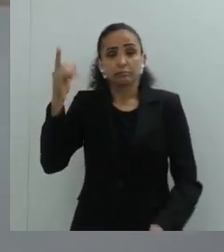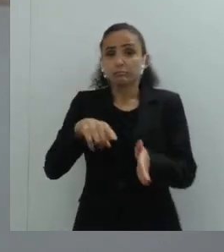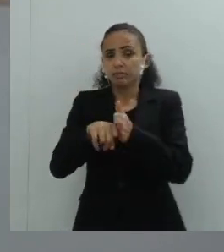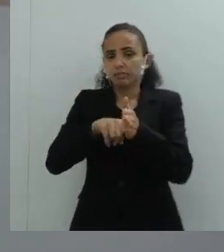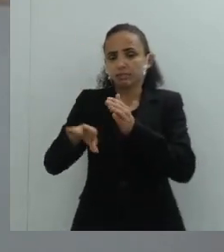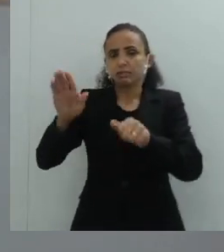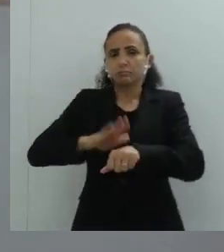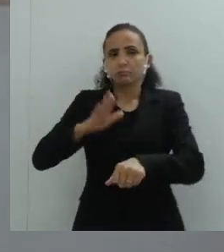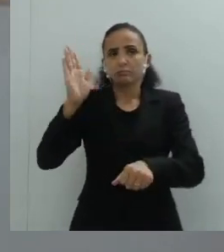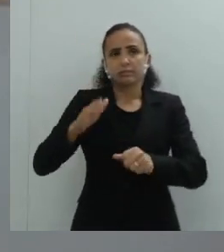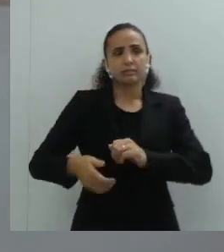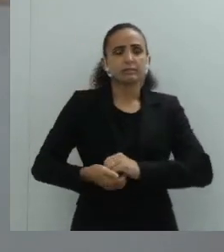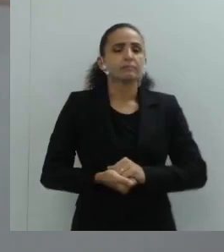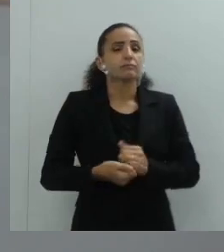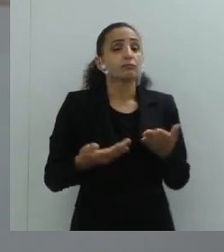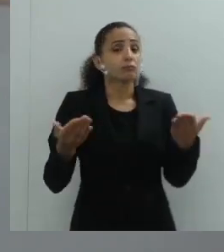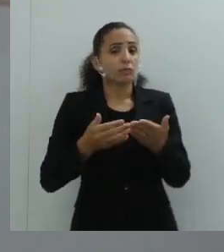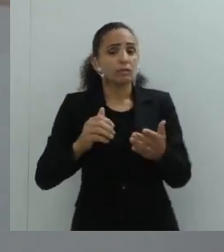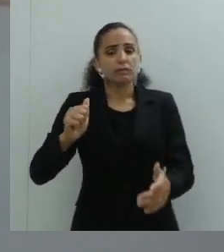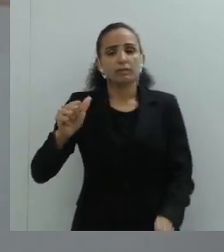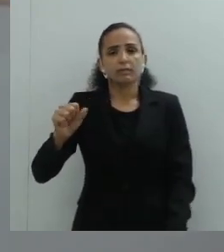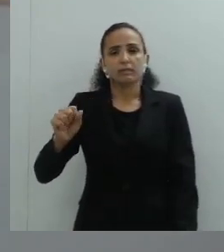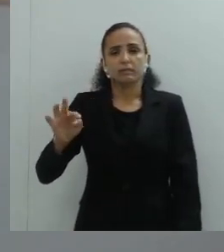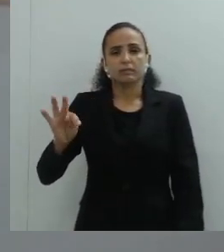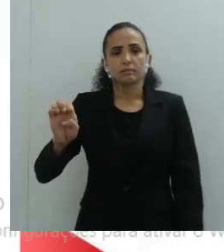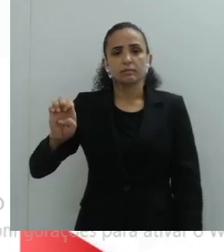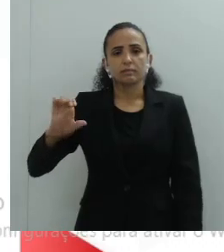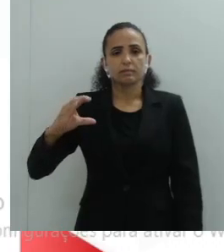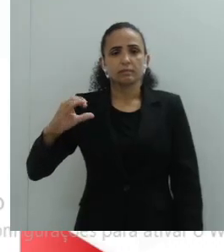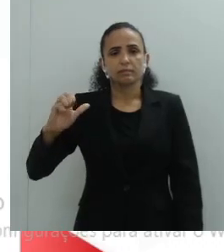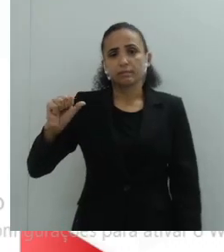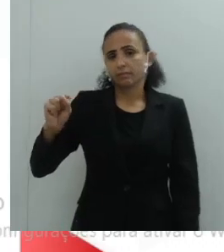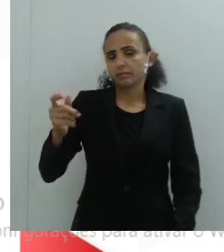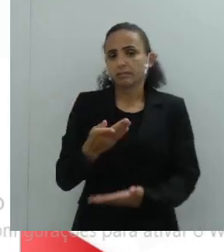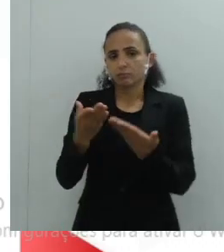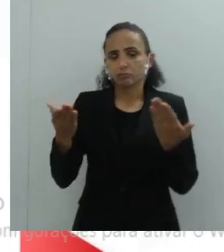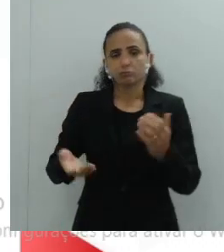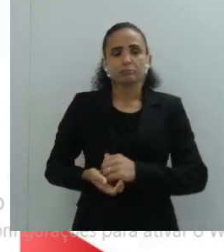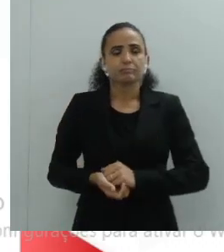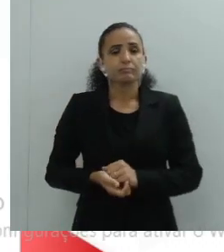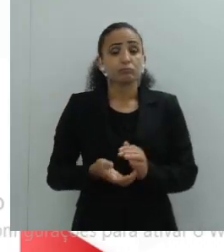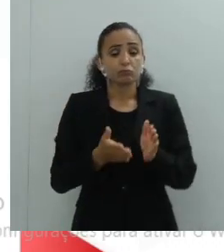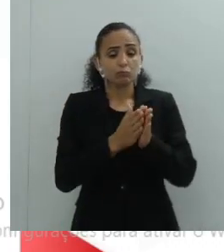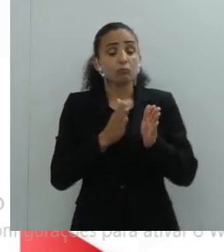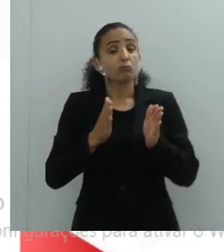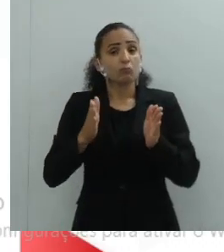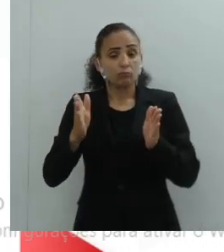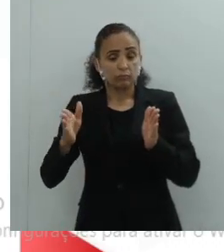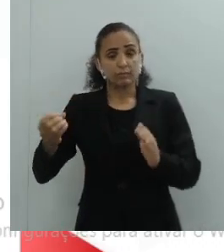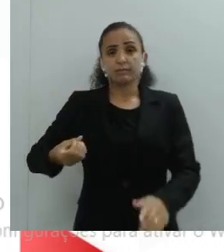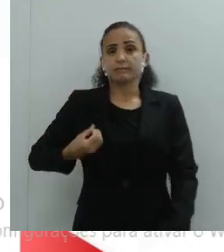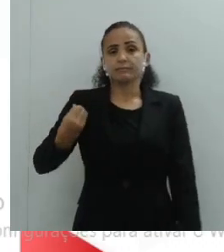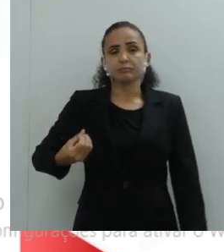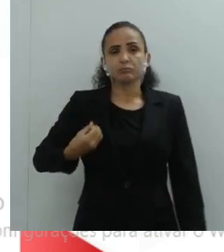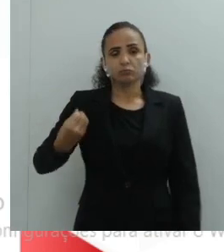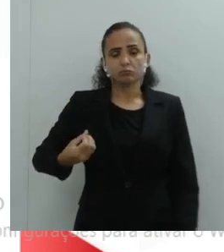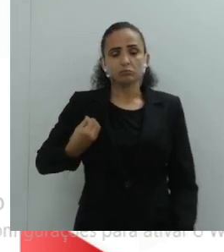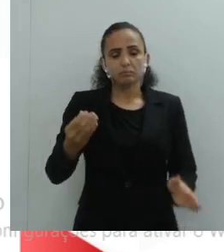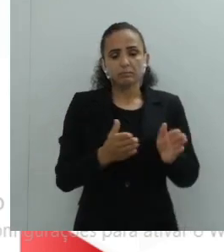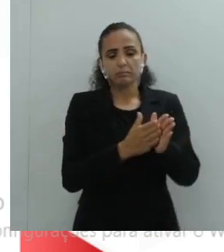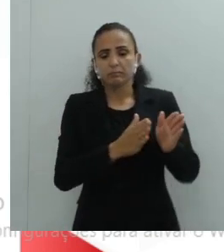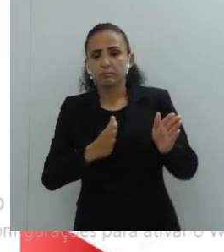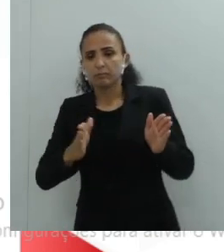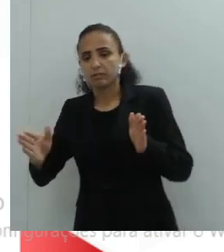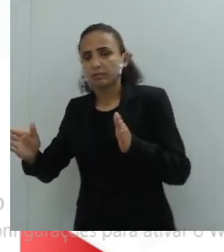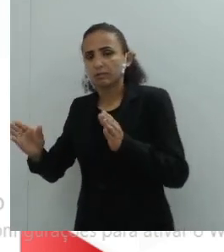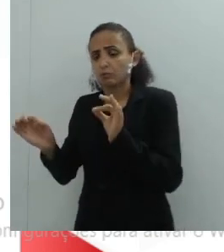maias. Vamos para os astecas na tela. Vamos lá, meu diretor. Então os astecas viviam originalmente no norte